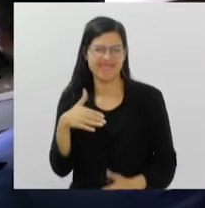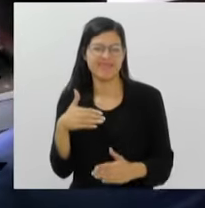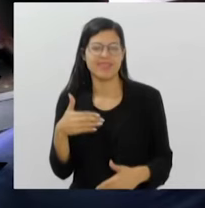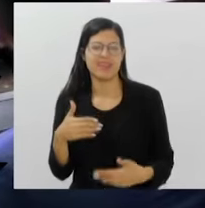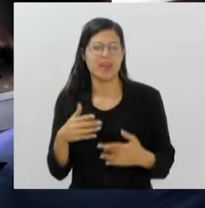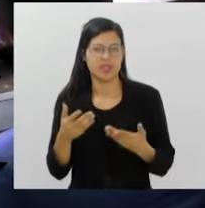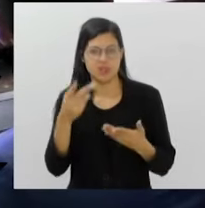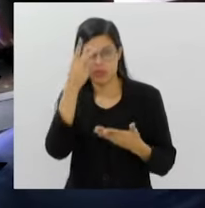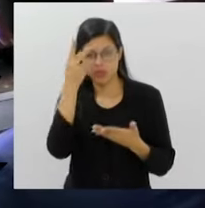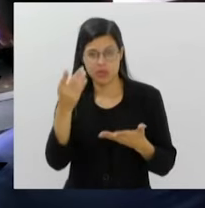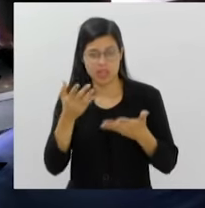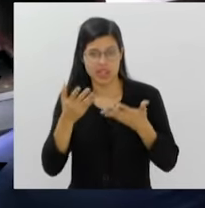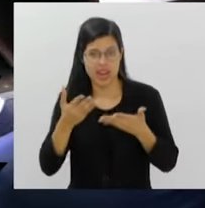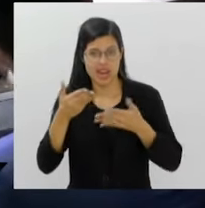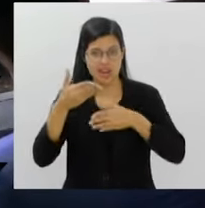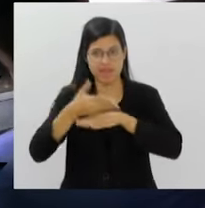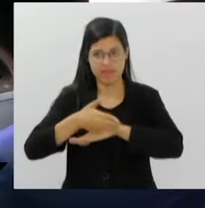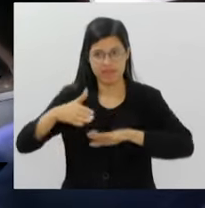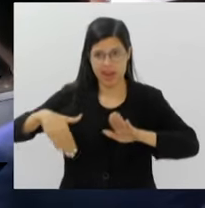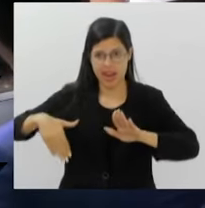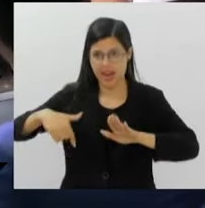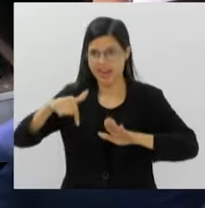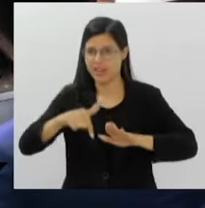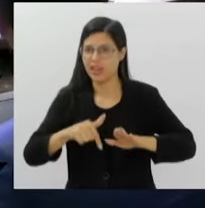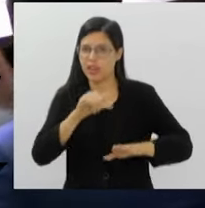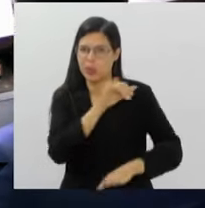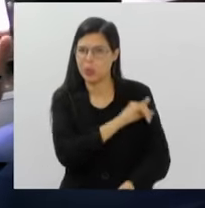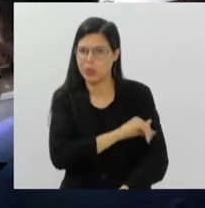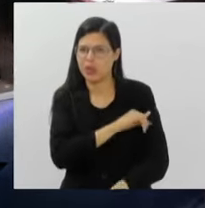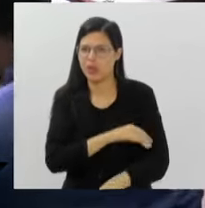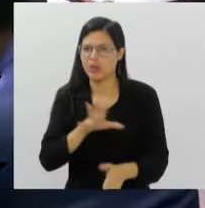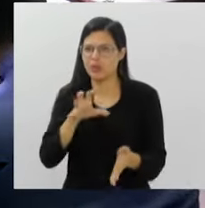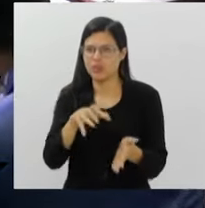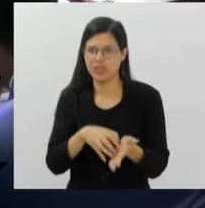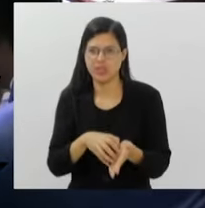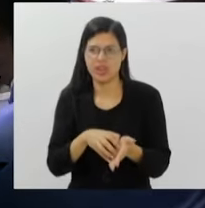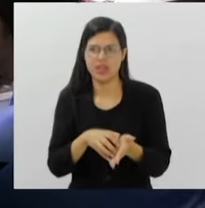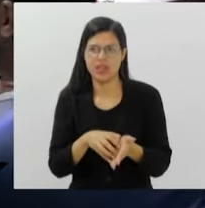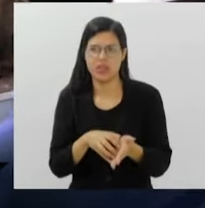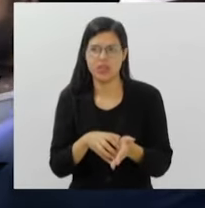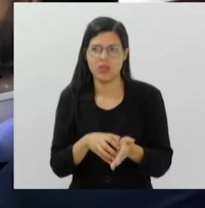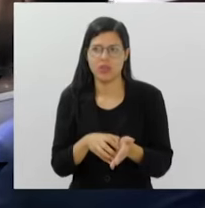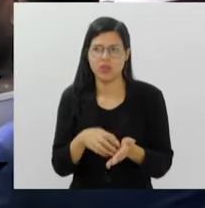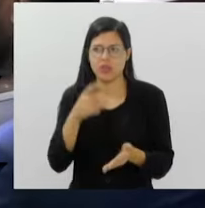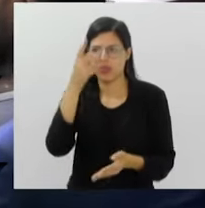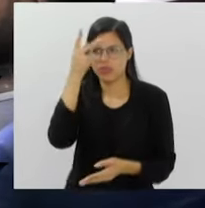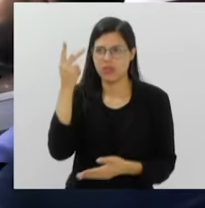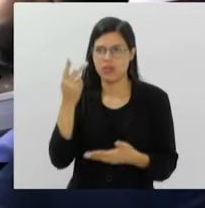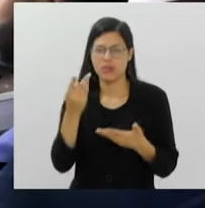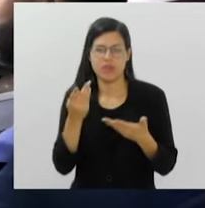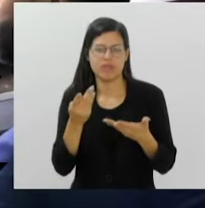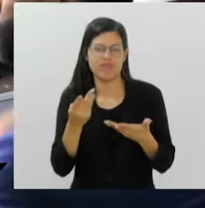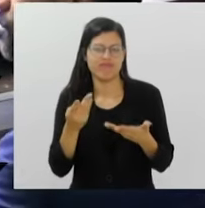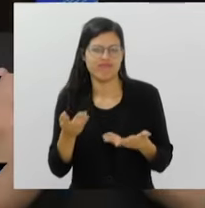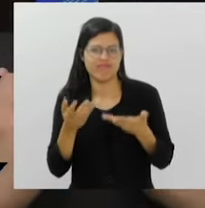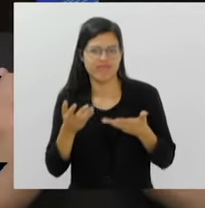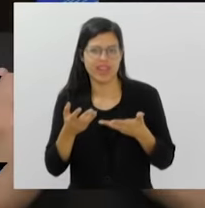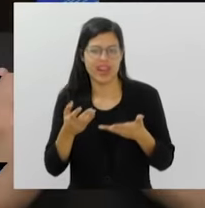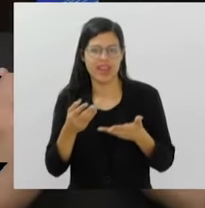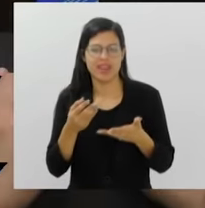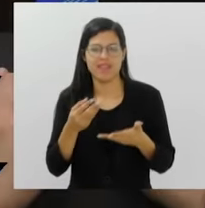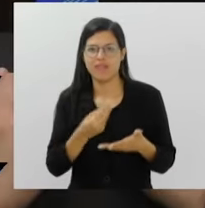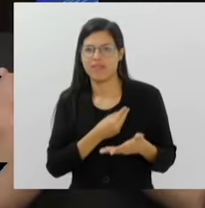uma vagabundagem que não quer estudar, né, e que prefere viver ao arrepio da lei. Mas dizer com muito